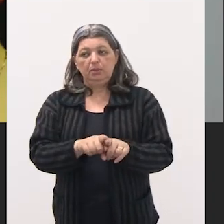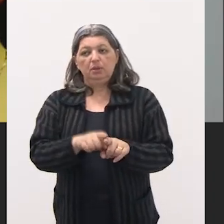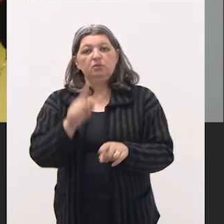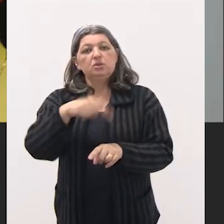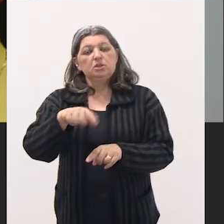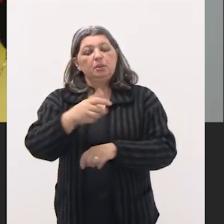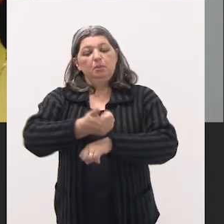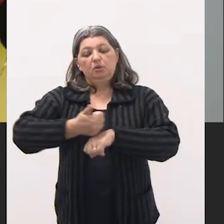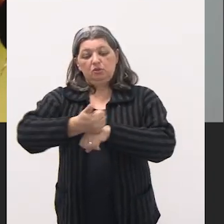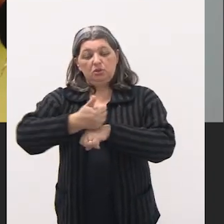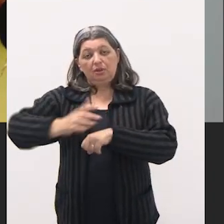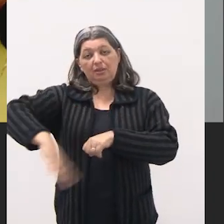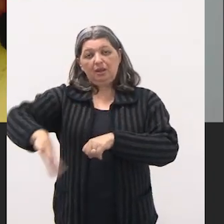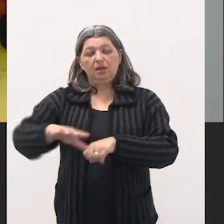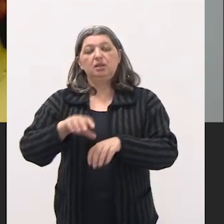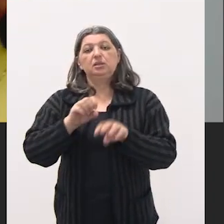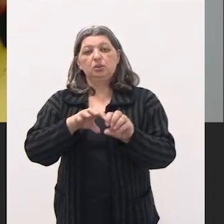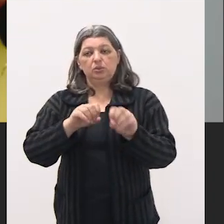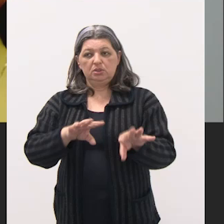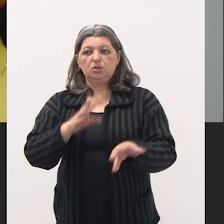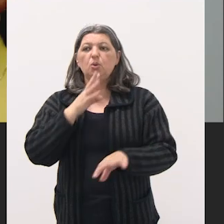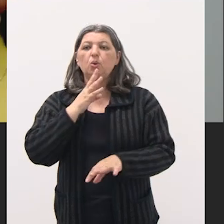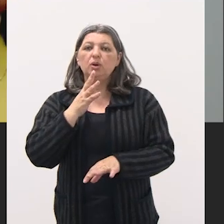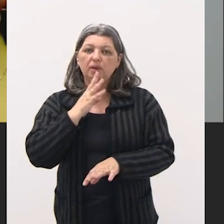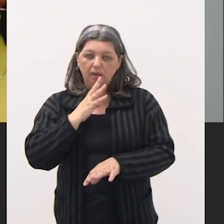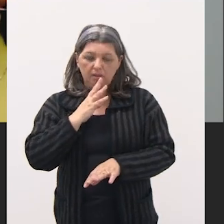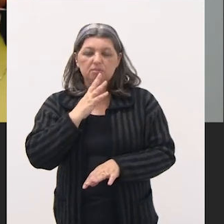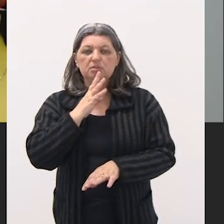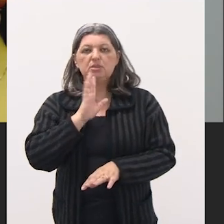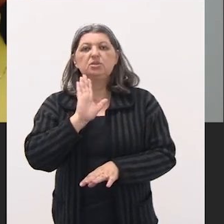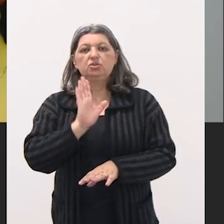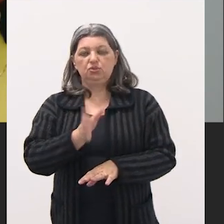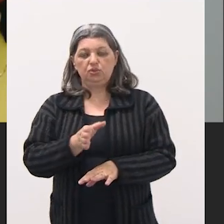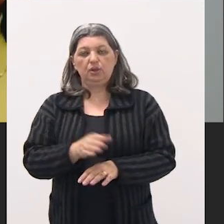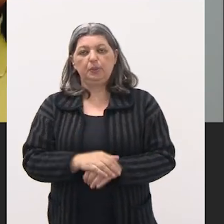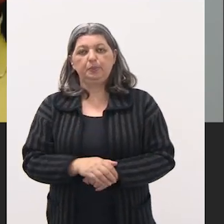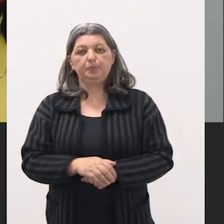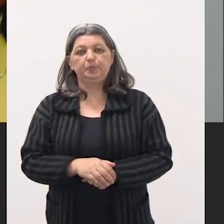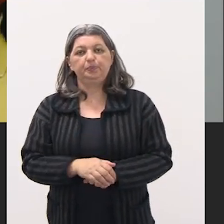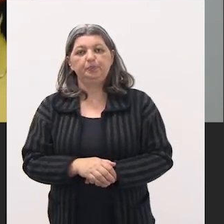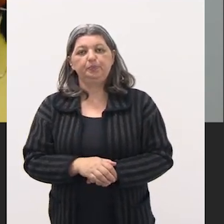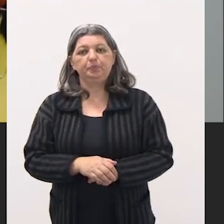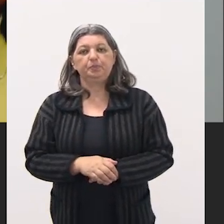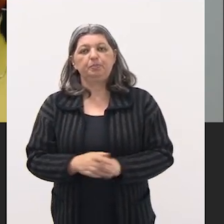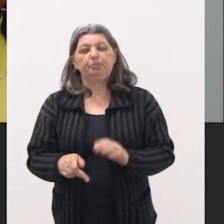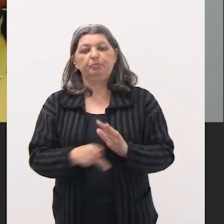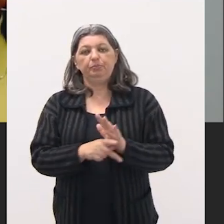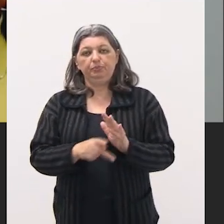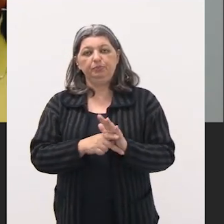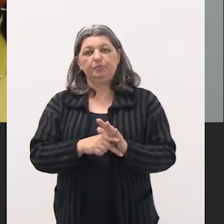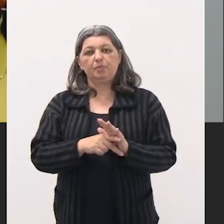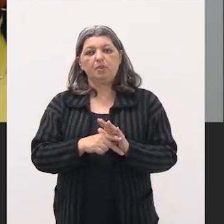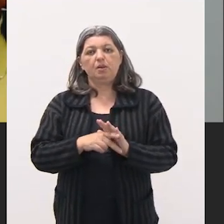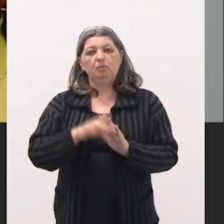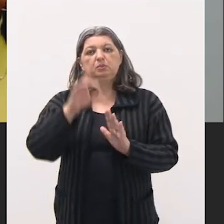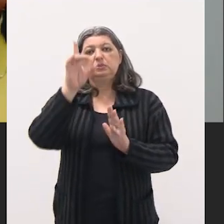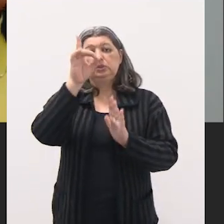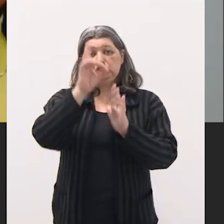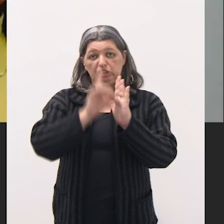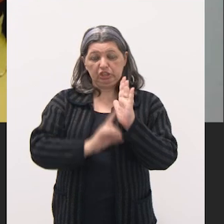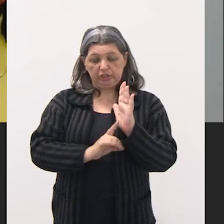gente hoje, conhece, reconhece e age levando esses direitos em